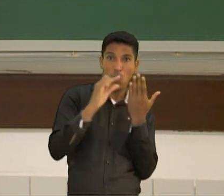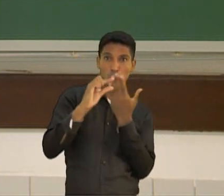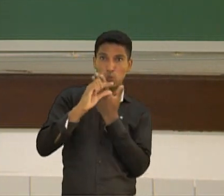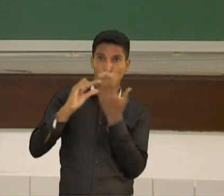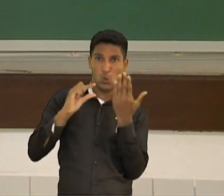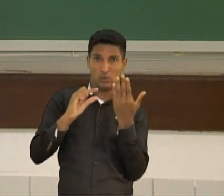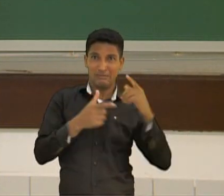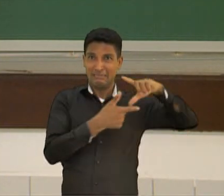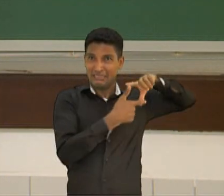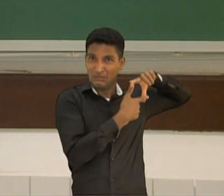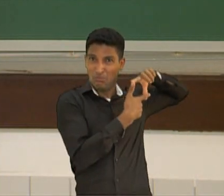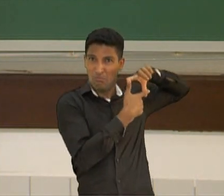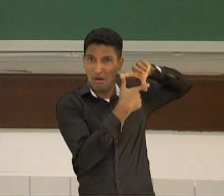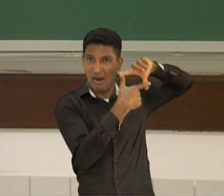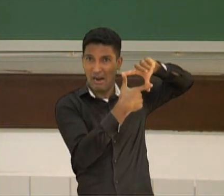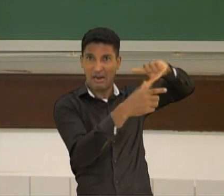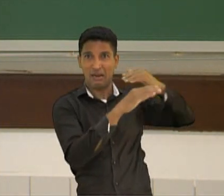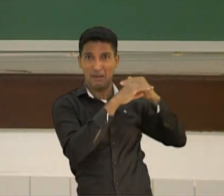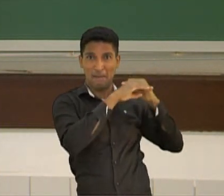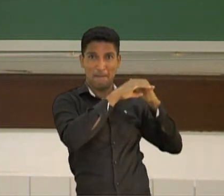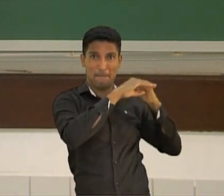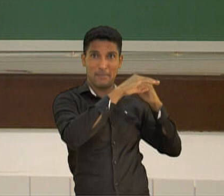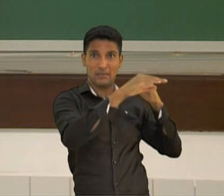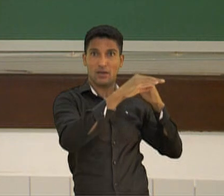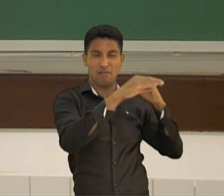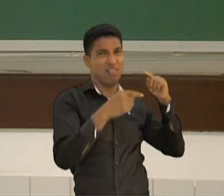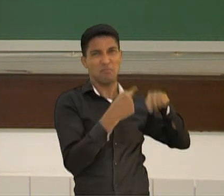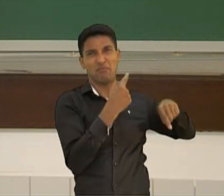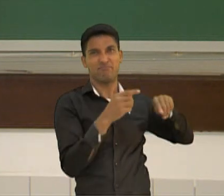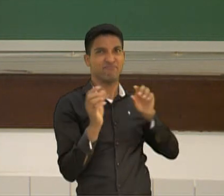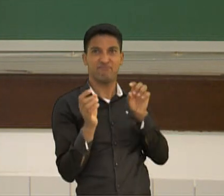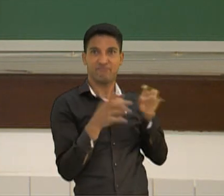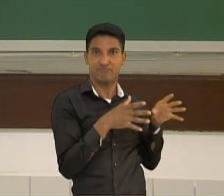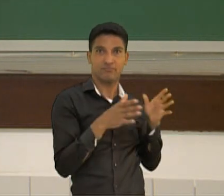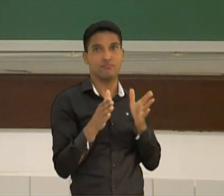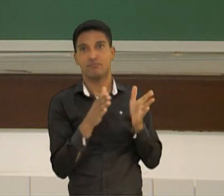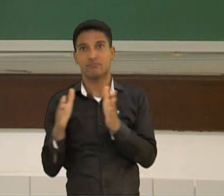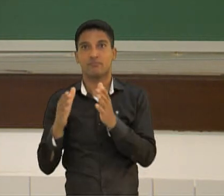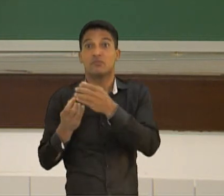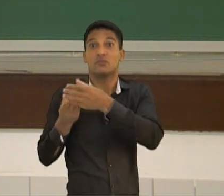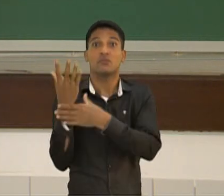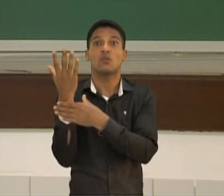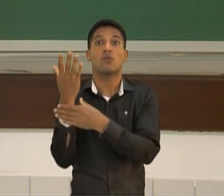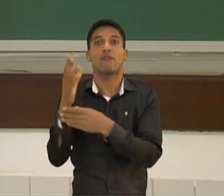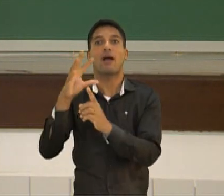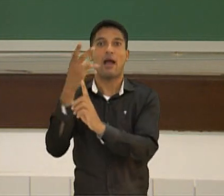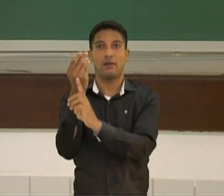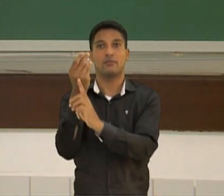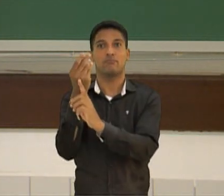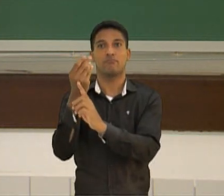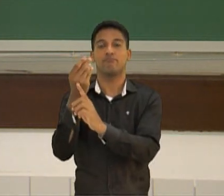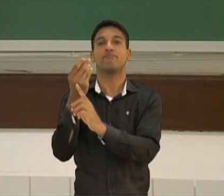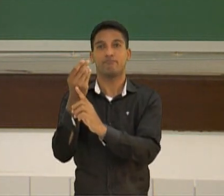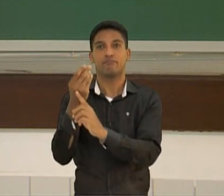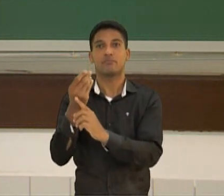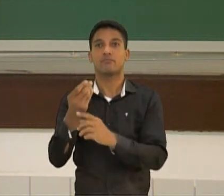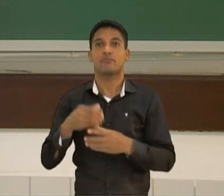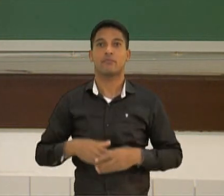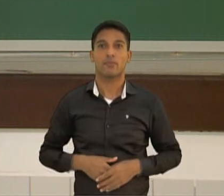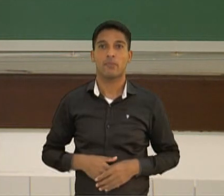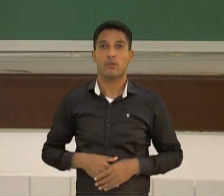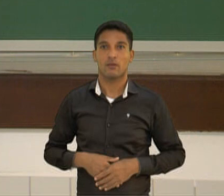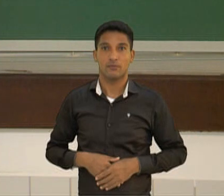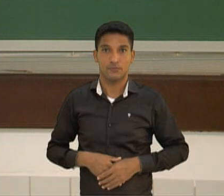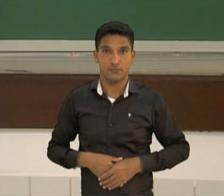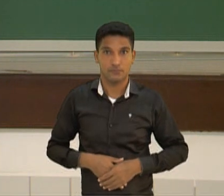realmente daquilo que era considerado até então um padrão, né, estético realmente artístico, ok? Vamos lá?